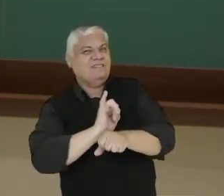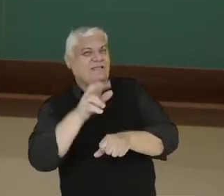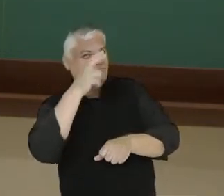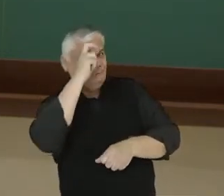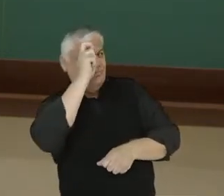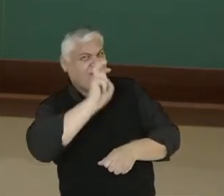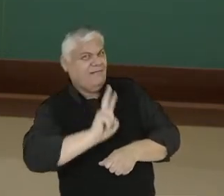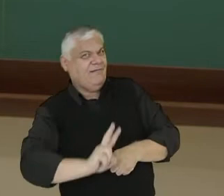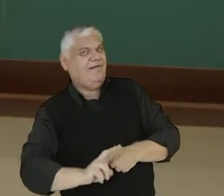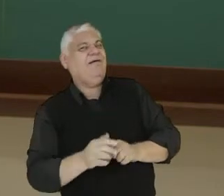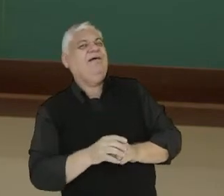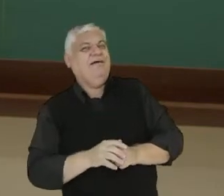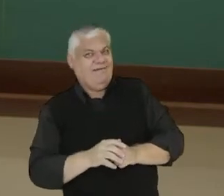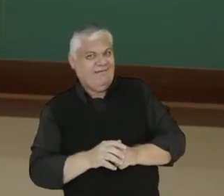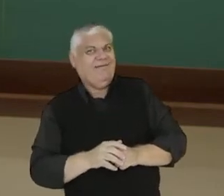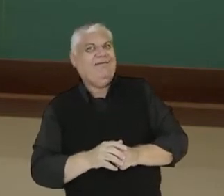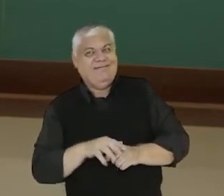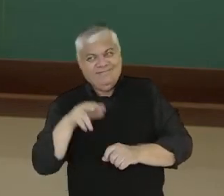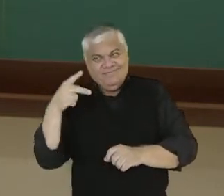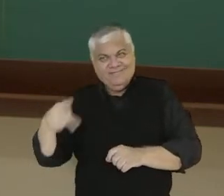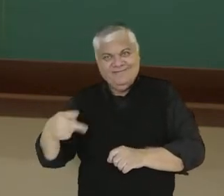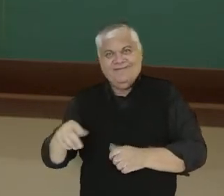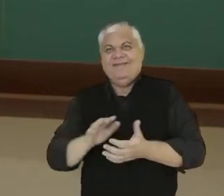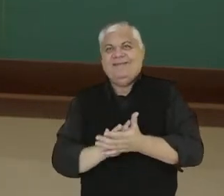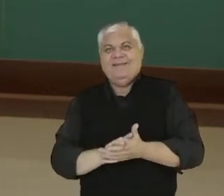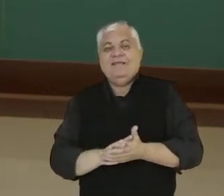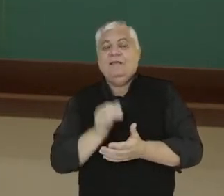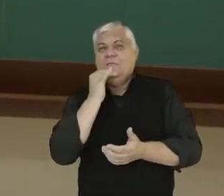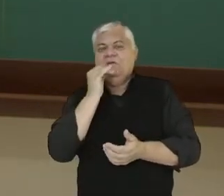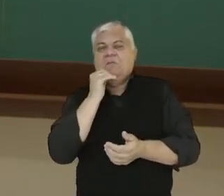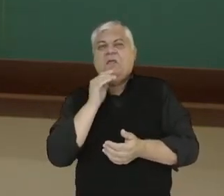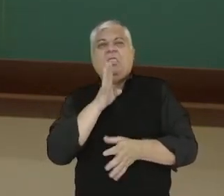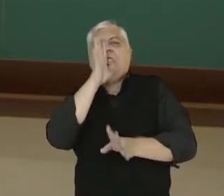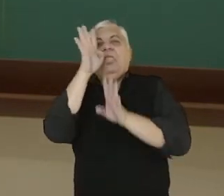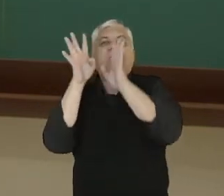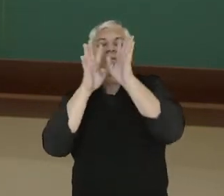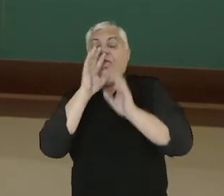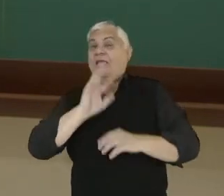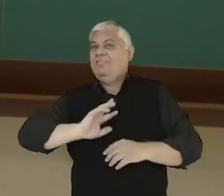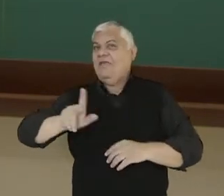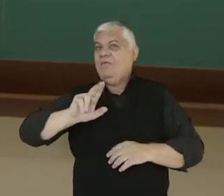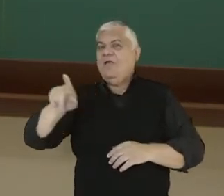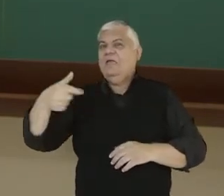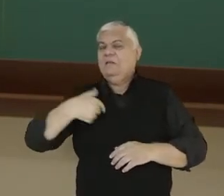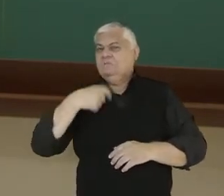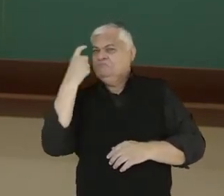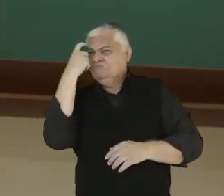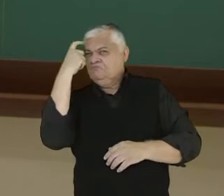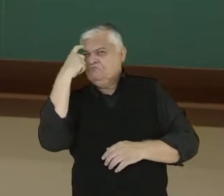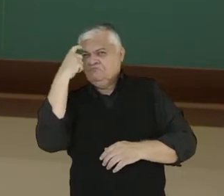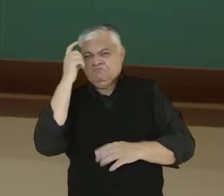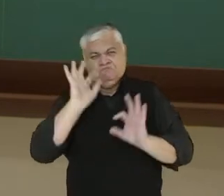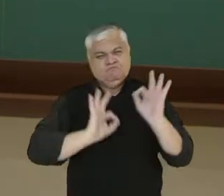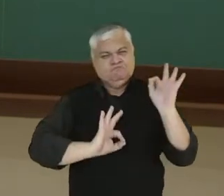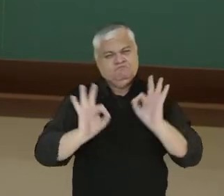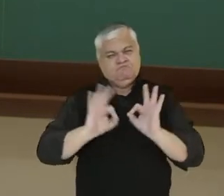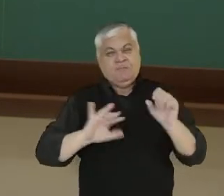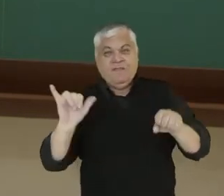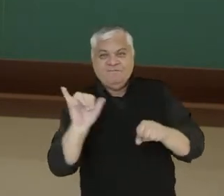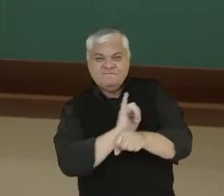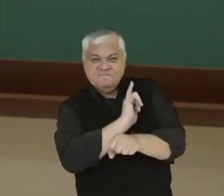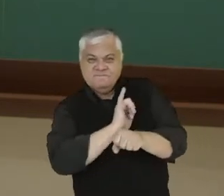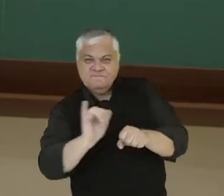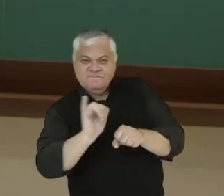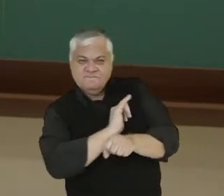estratégia geopolítica chinesa, né? Não é de qualquer forma, mas é uma ação pensada pela China